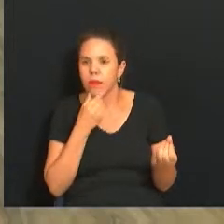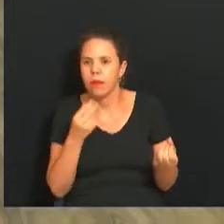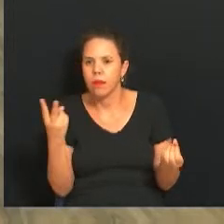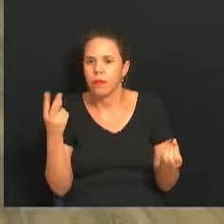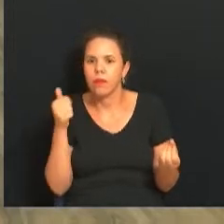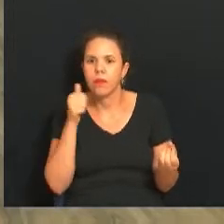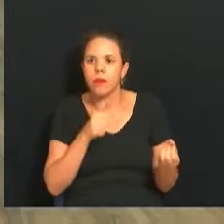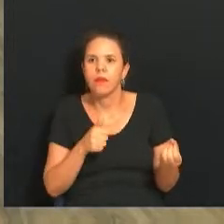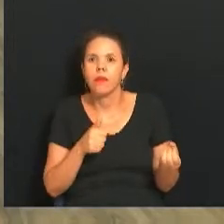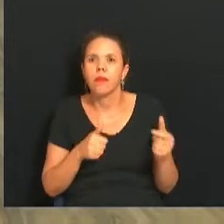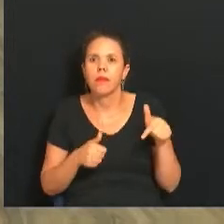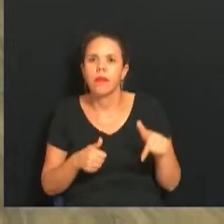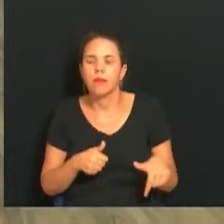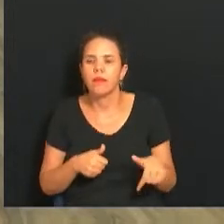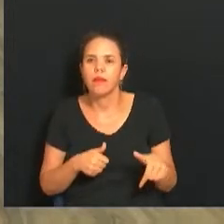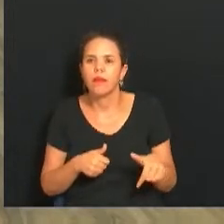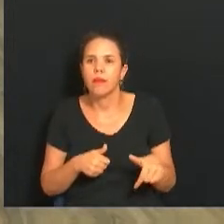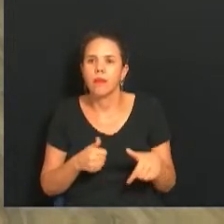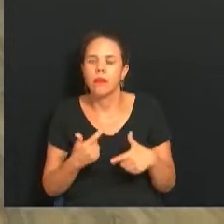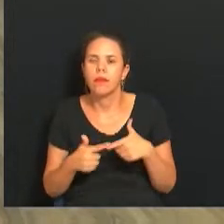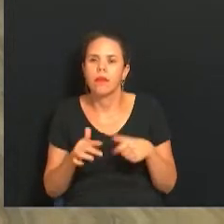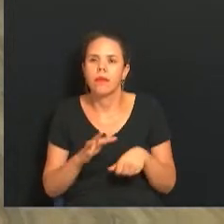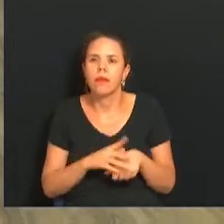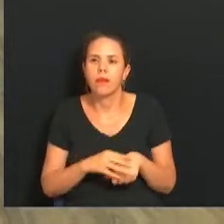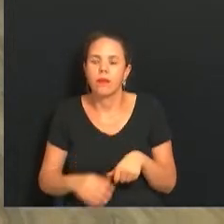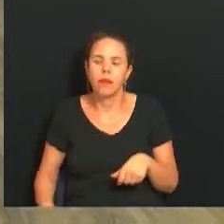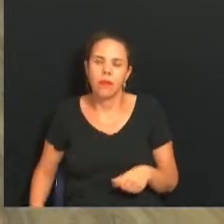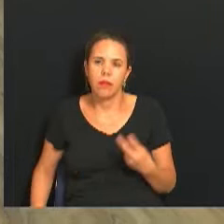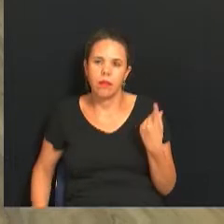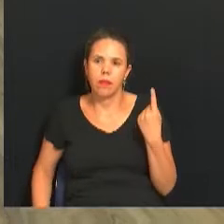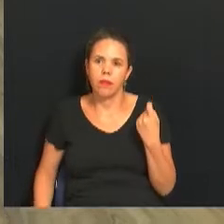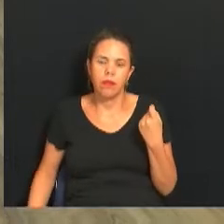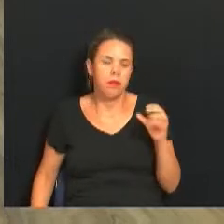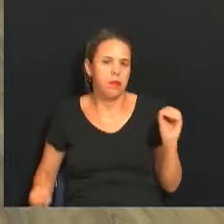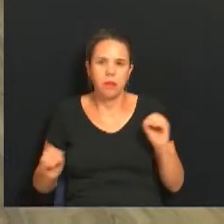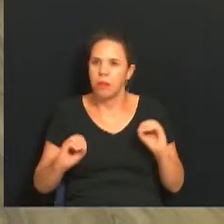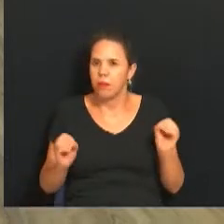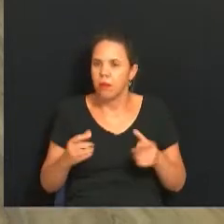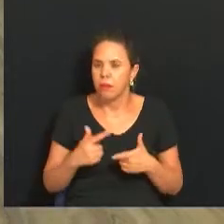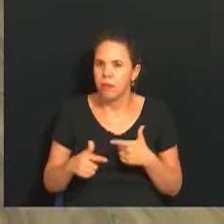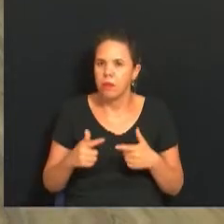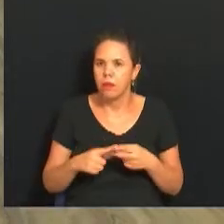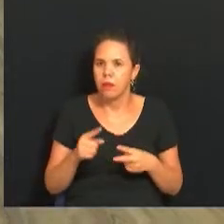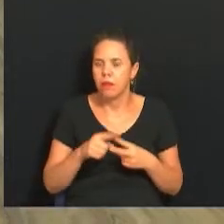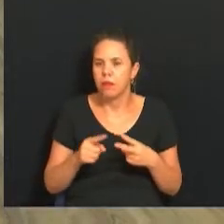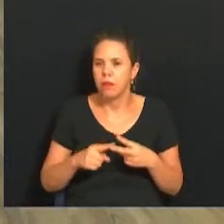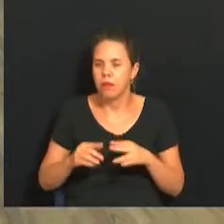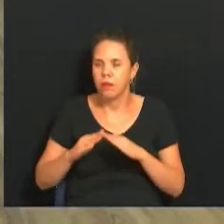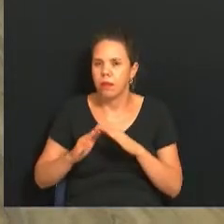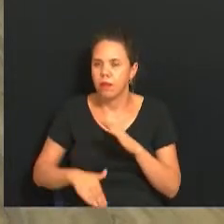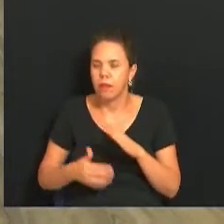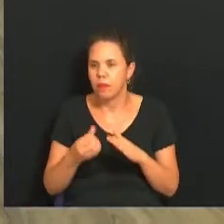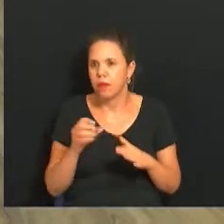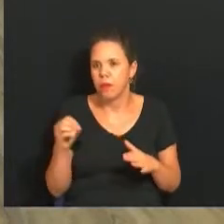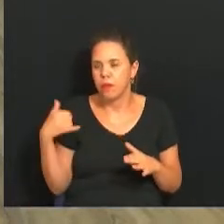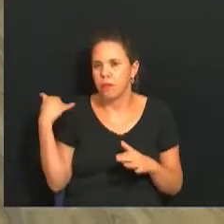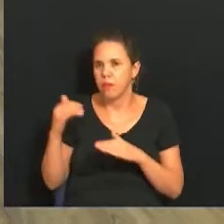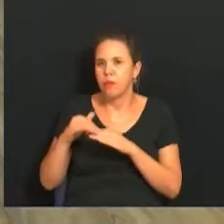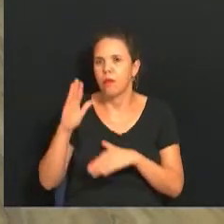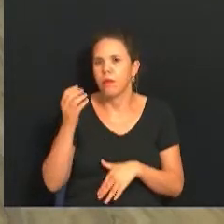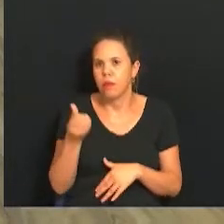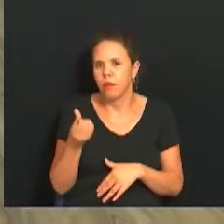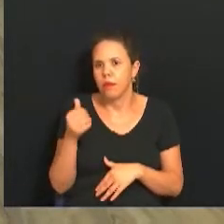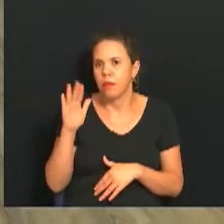mulheres, 7 pessoas tinham comorbidades, 1 pessoa não tinha, 2 pessoas abaixo dos 60 anos e 6